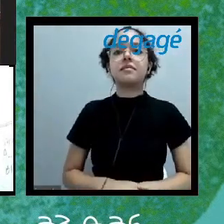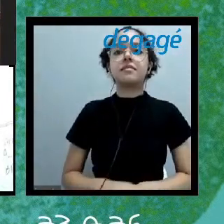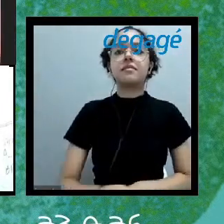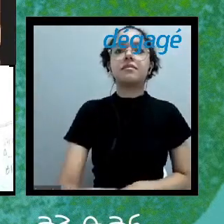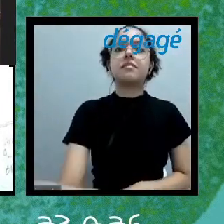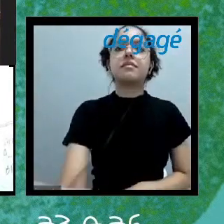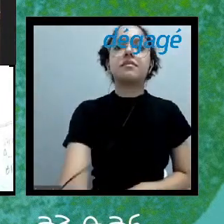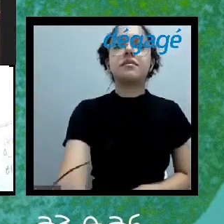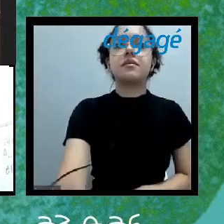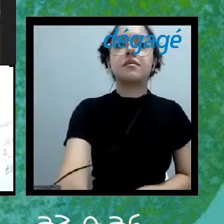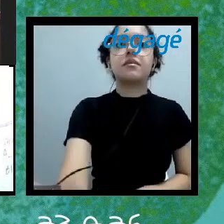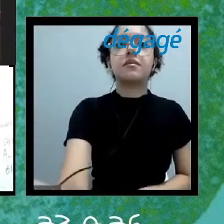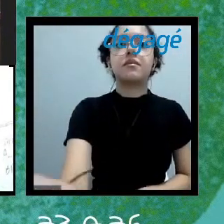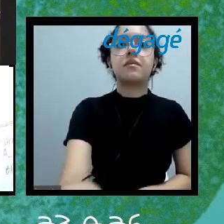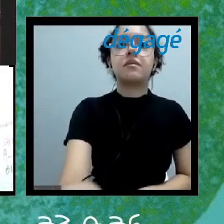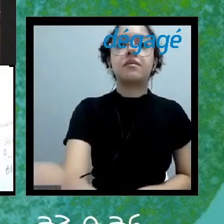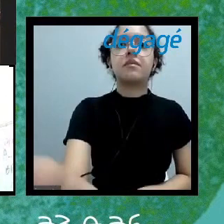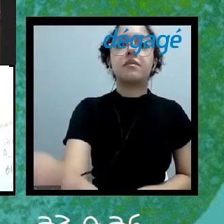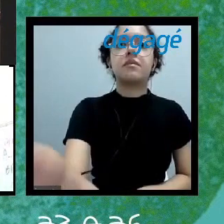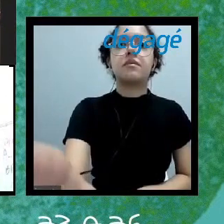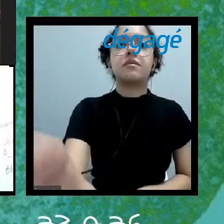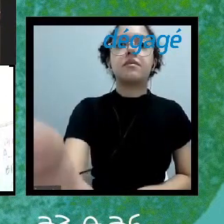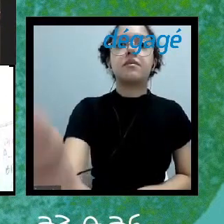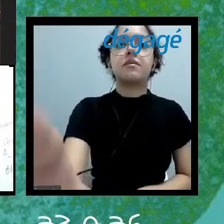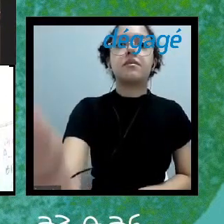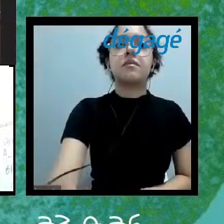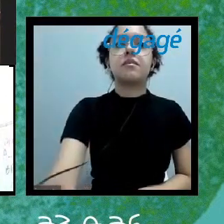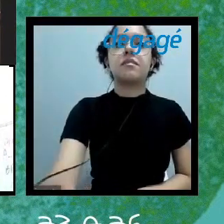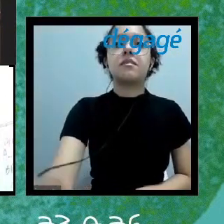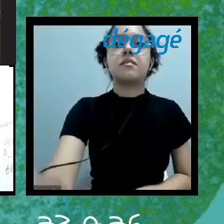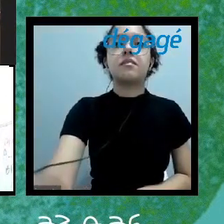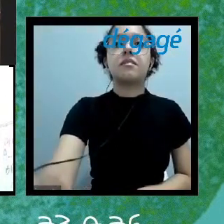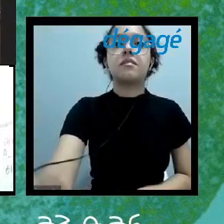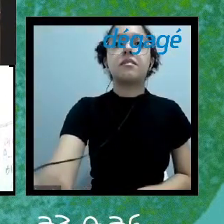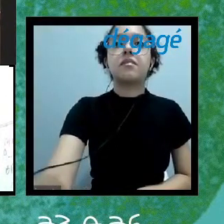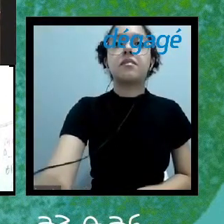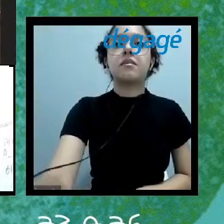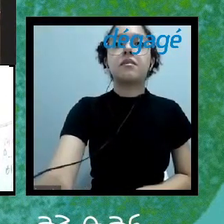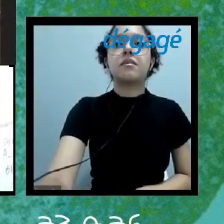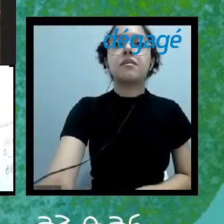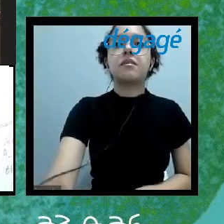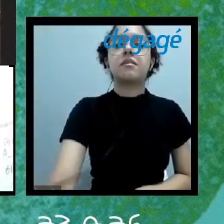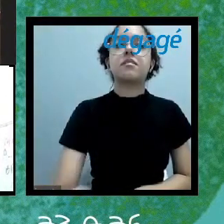mas verbal, mas a gente está atingindo